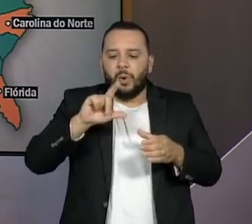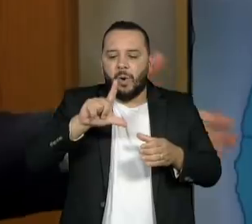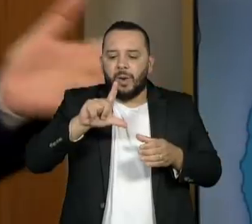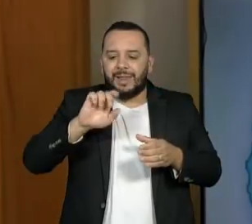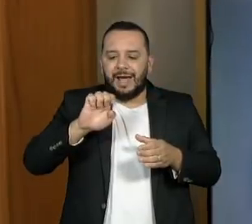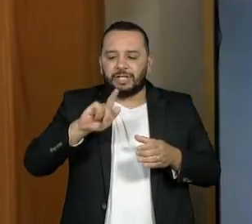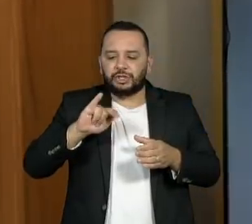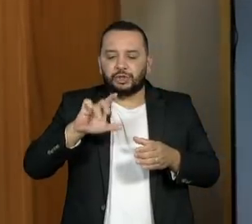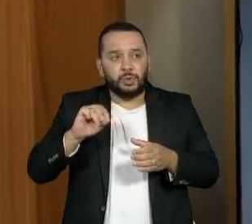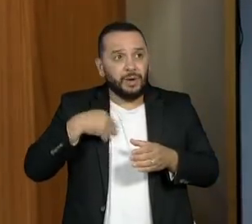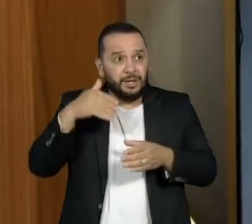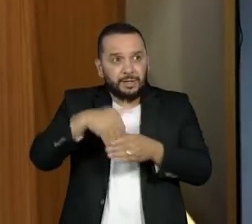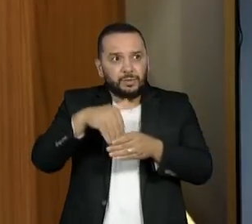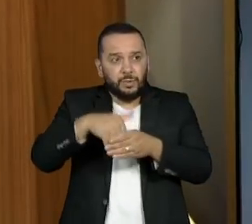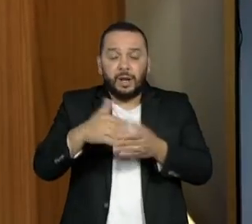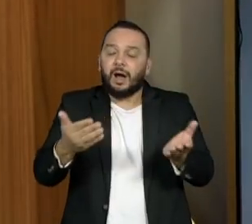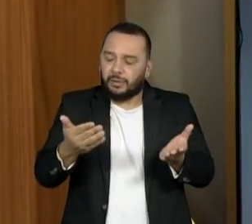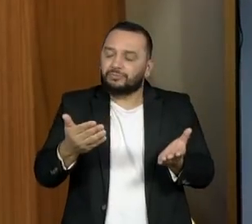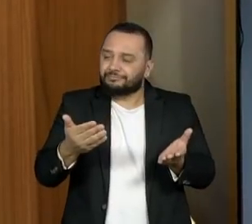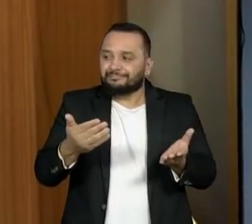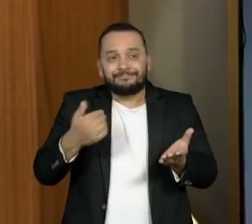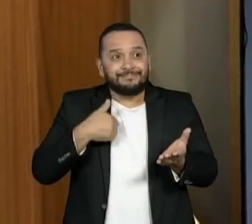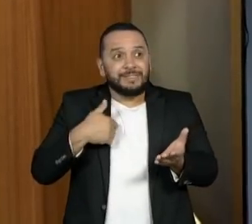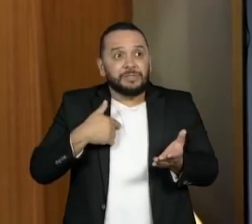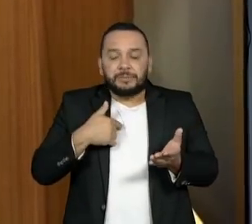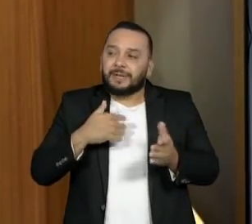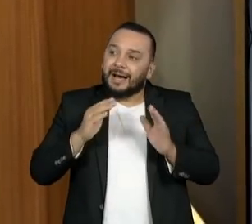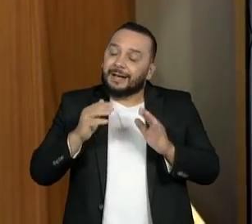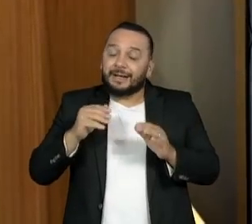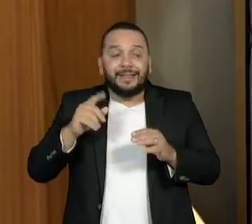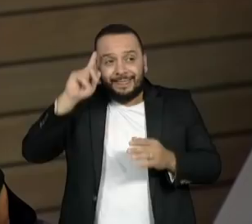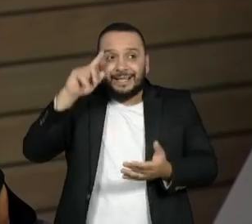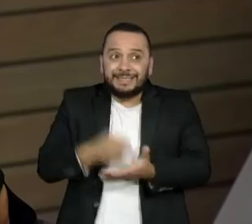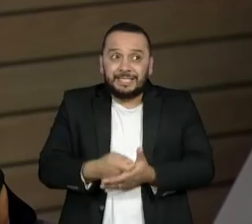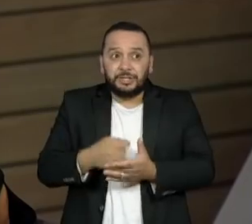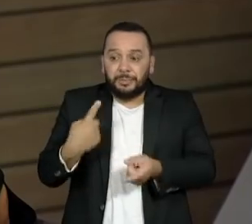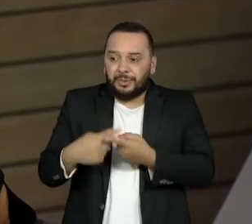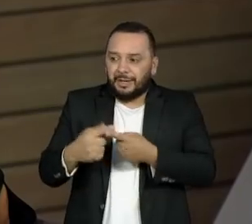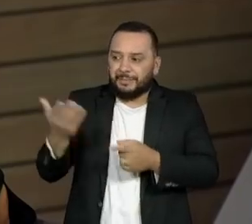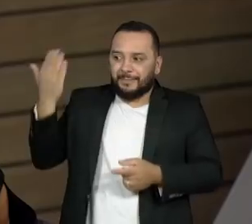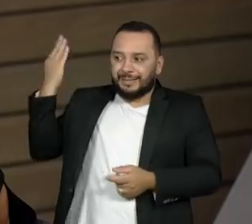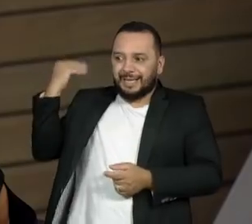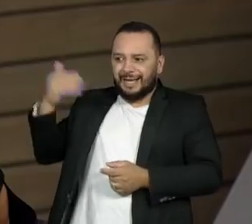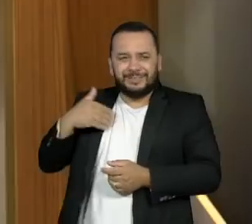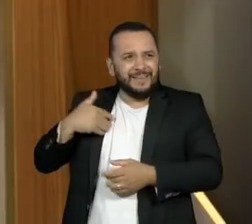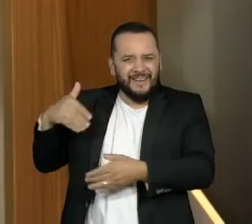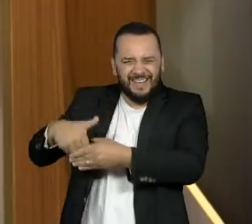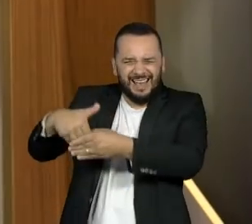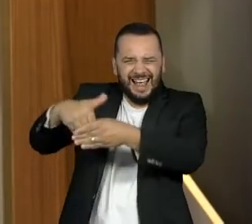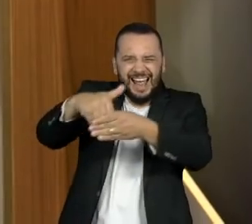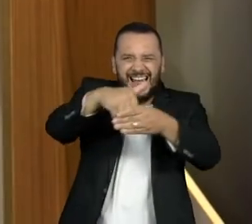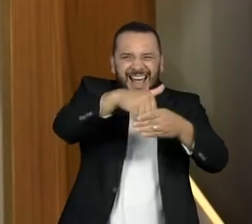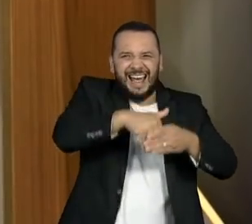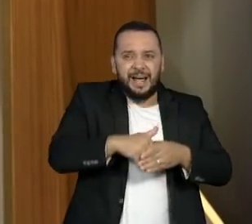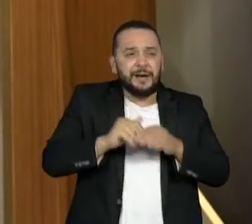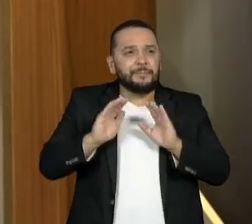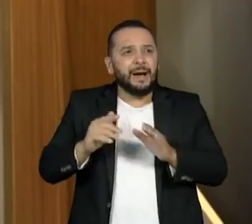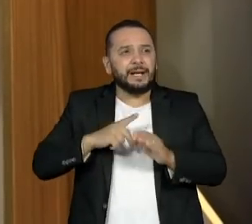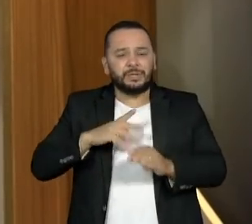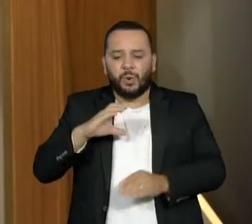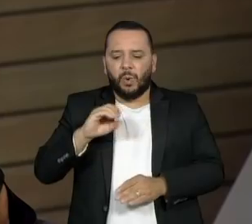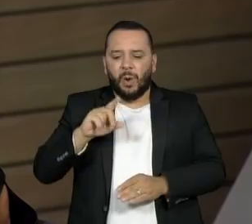distorções que desde 2000 tivemos 2 vezes candidatos ganhando no voto, lá atrás Al Gore e Hillary Clinton mais recentemente, mas que não